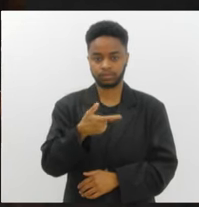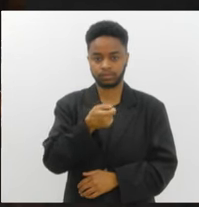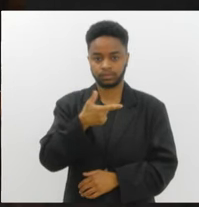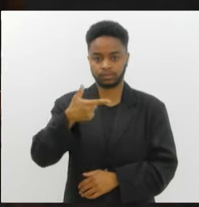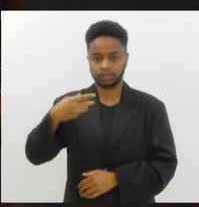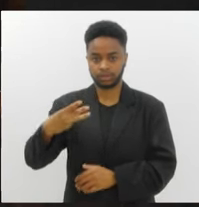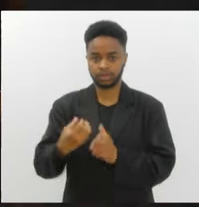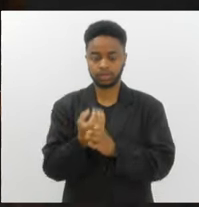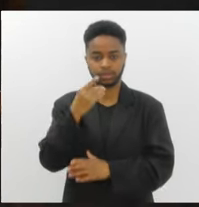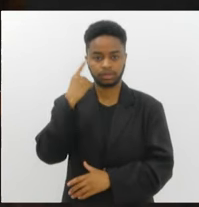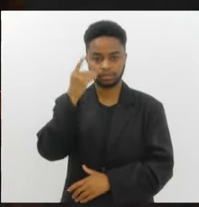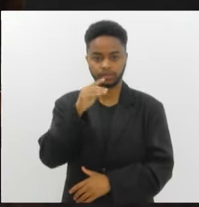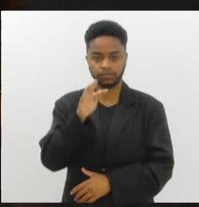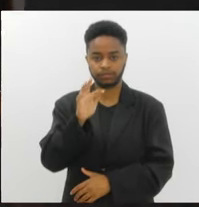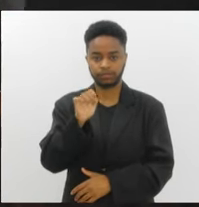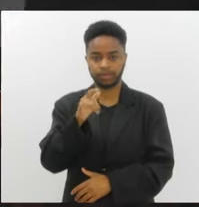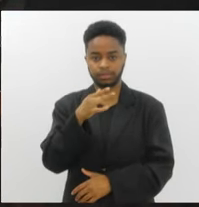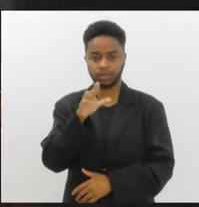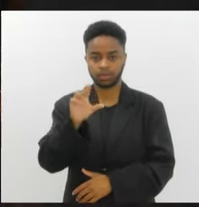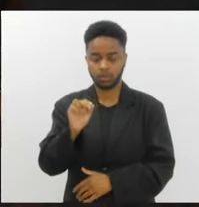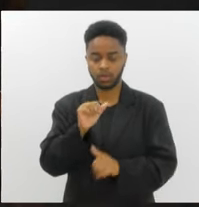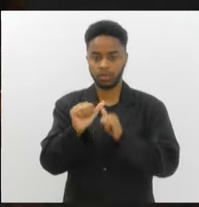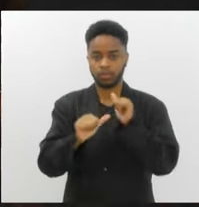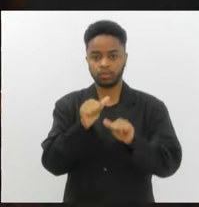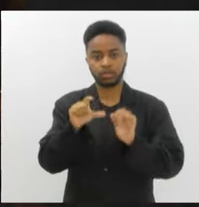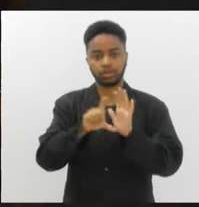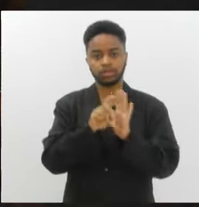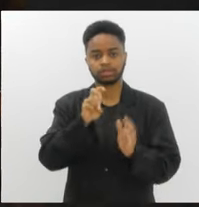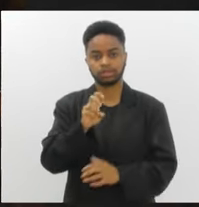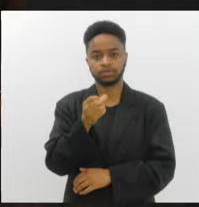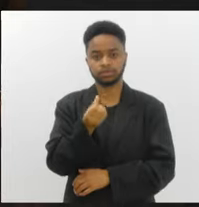autoria do deputado Felipinho Raves, que altera a lei número